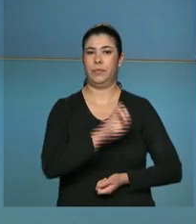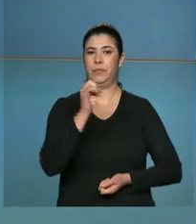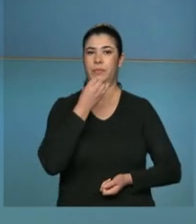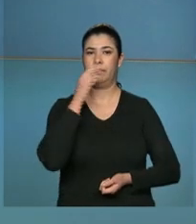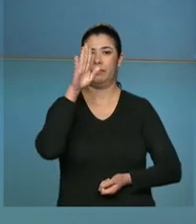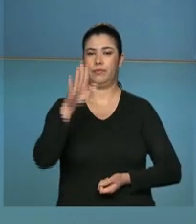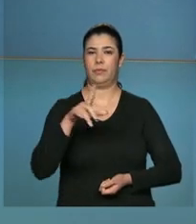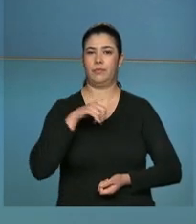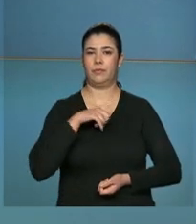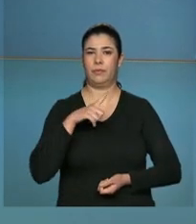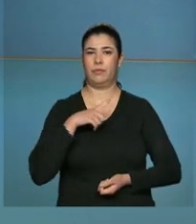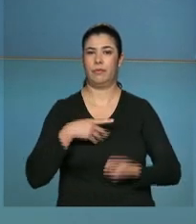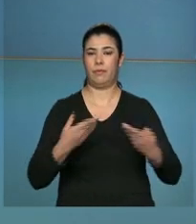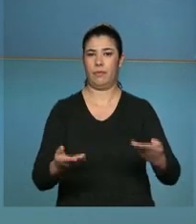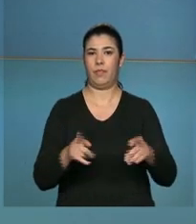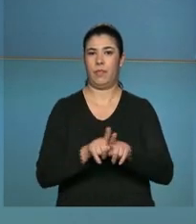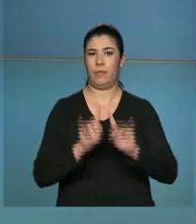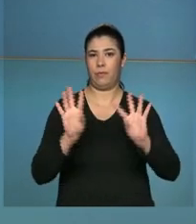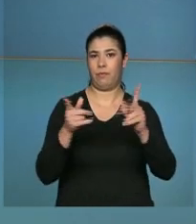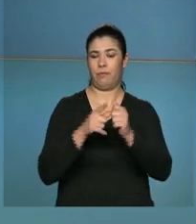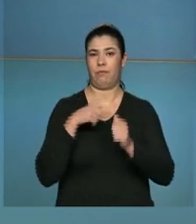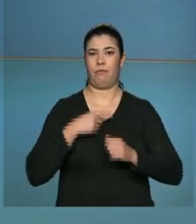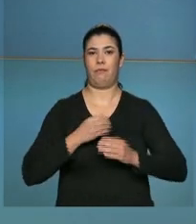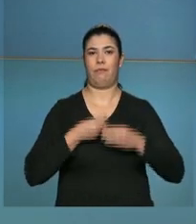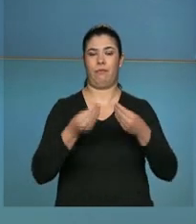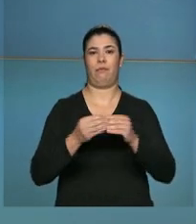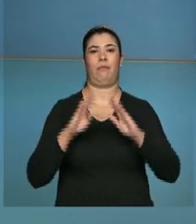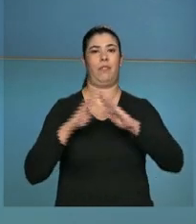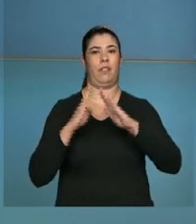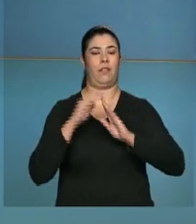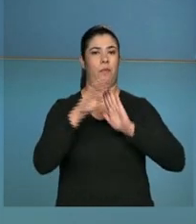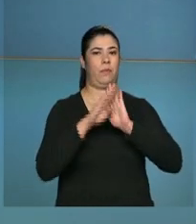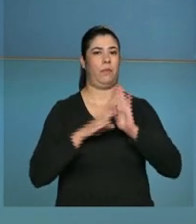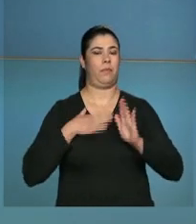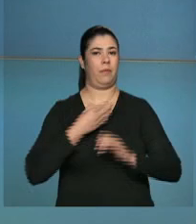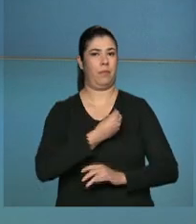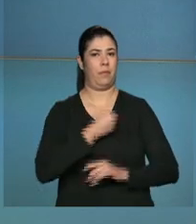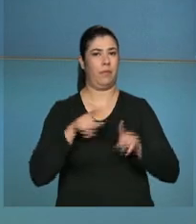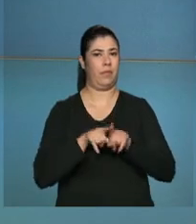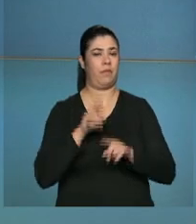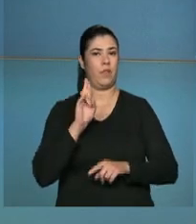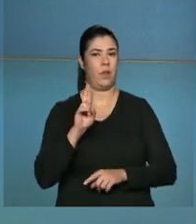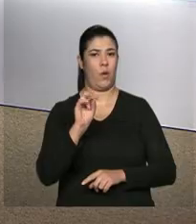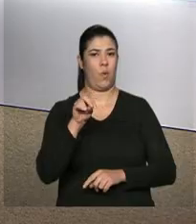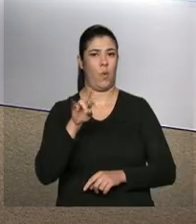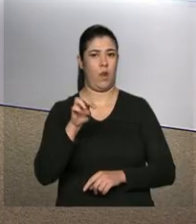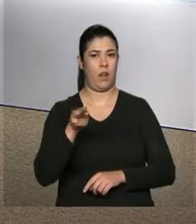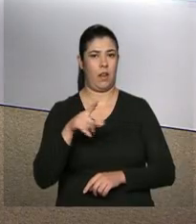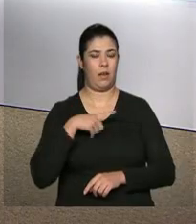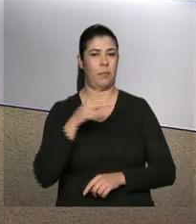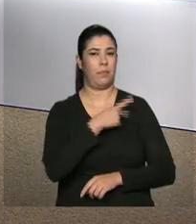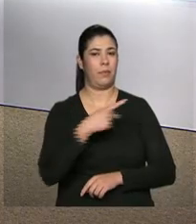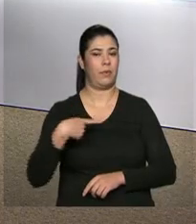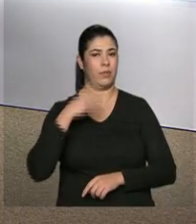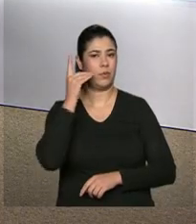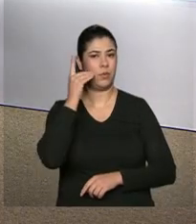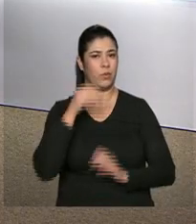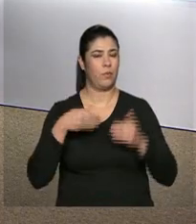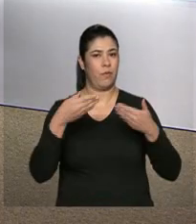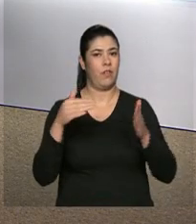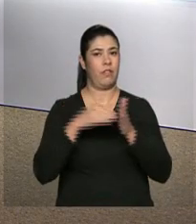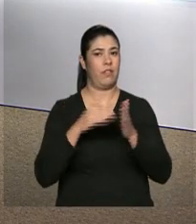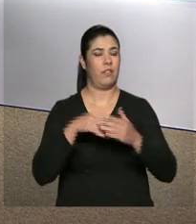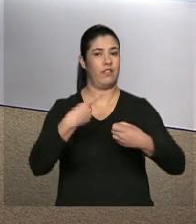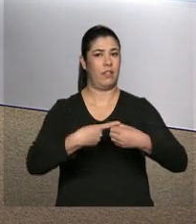entregues mais de 700 moradias dos residenciais Pérola 6 e 7 e Ajuricaba. A presidenta Dilma Rousseff vai até